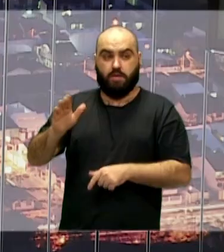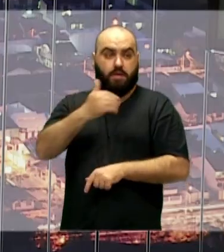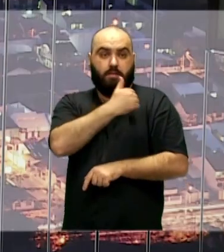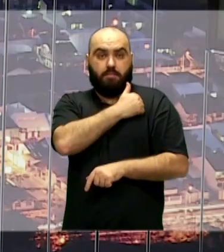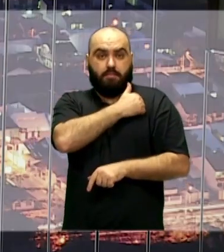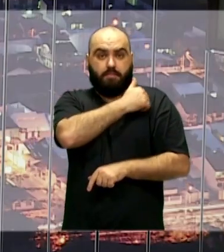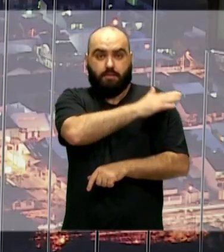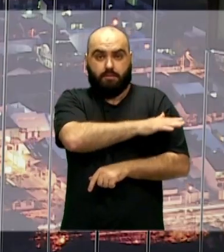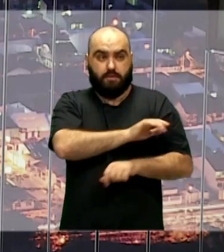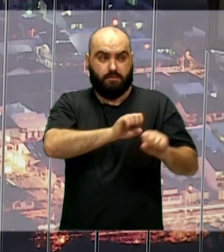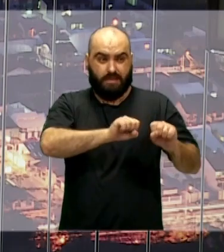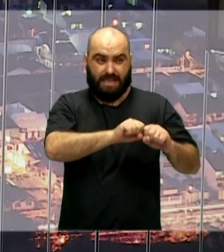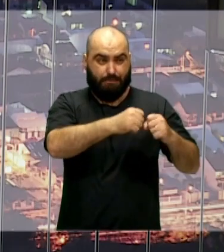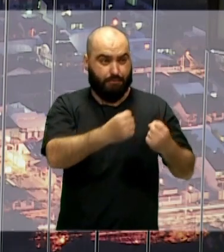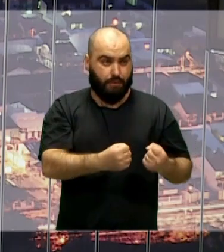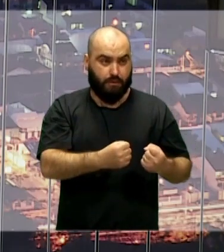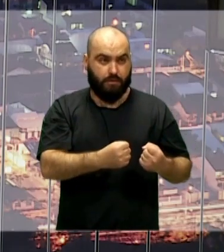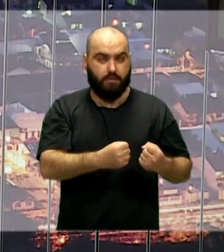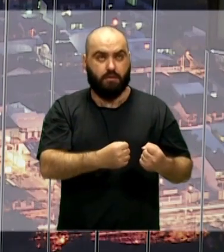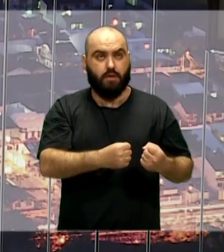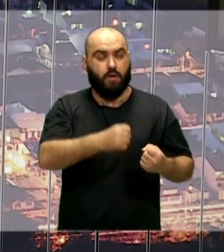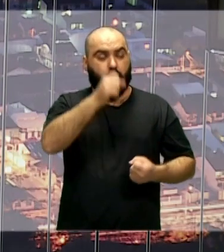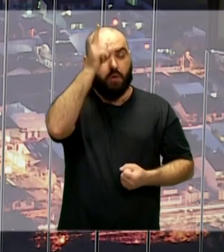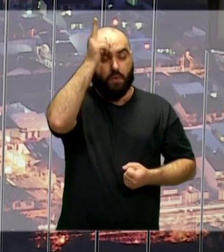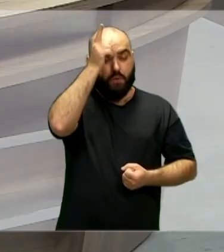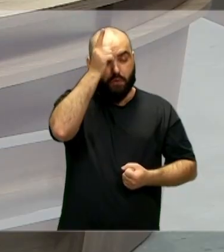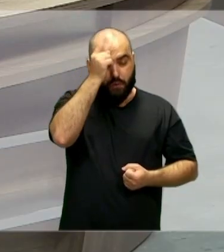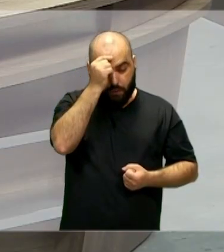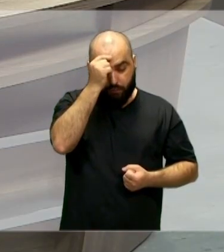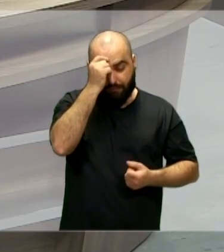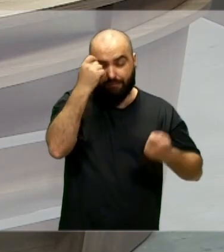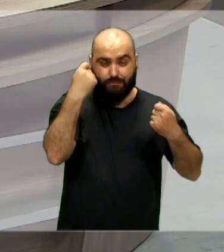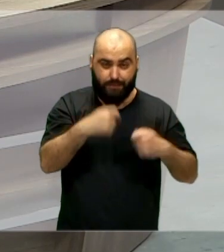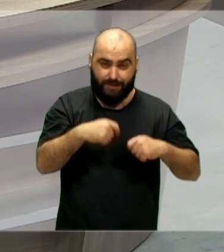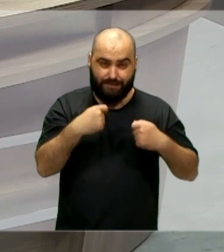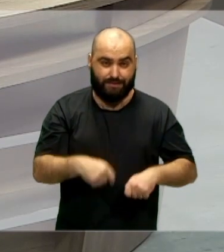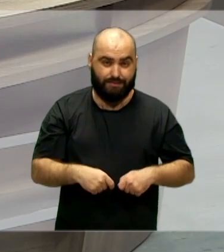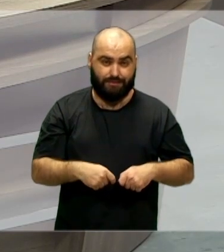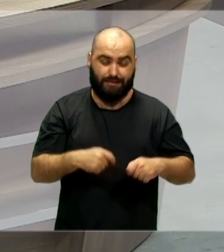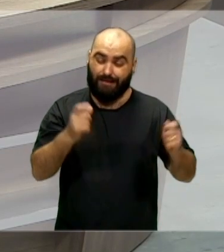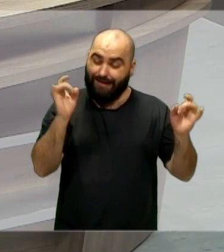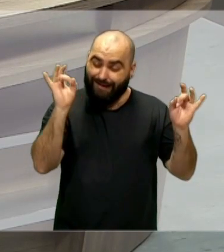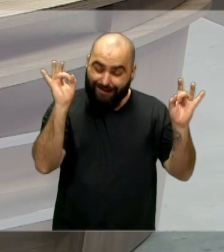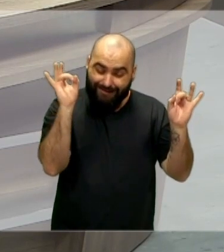quebrou, não tem mais jeito, né? Que bom se assim fosse, né?